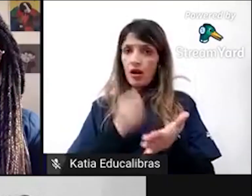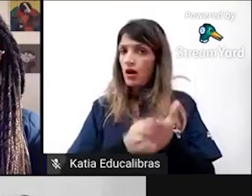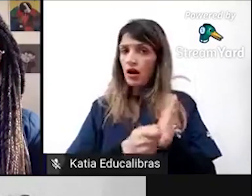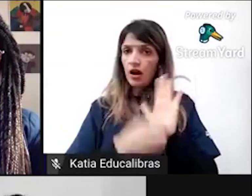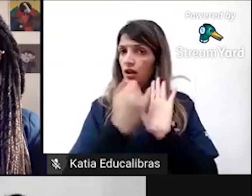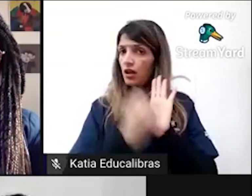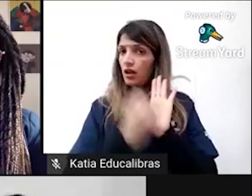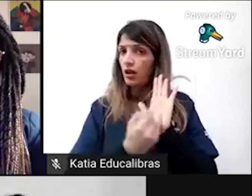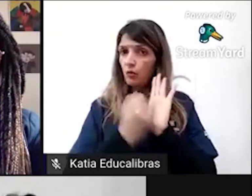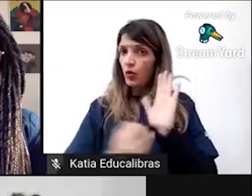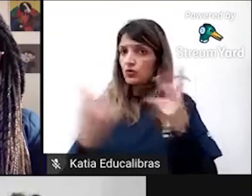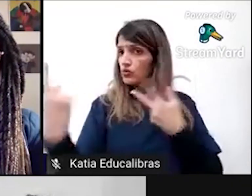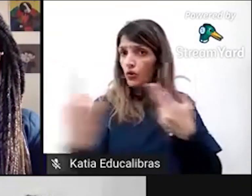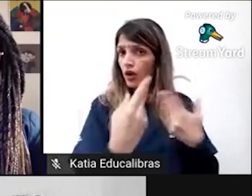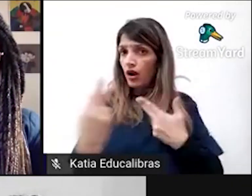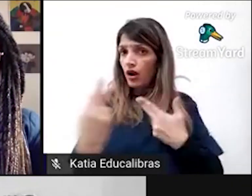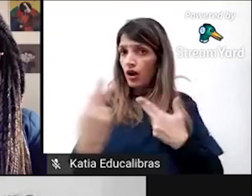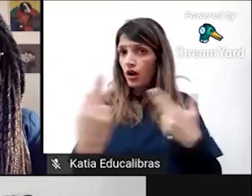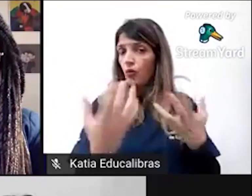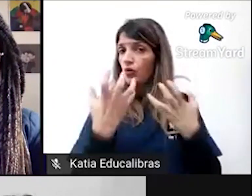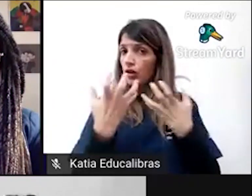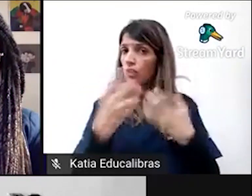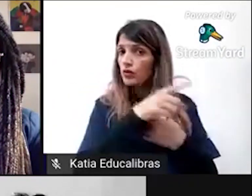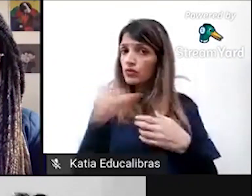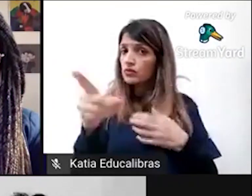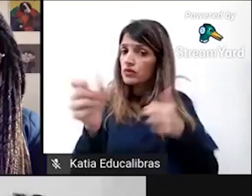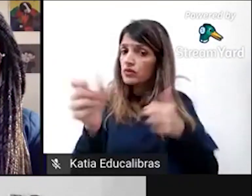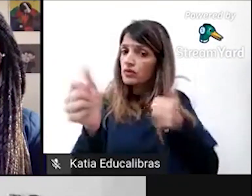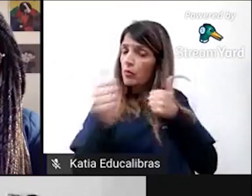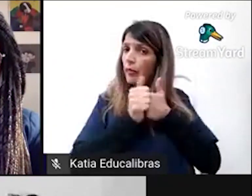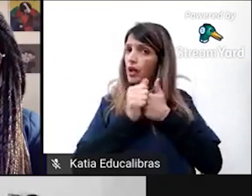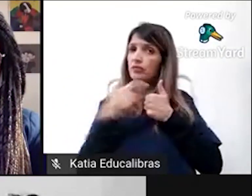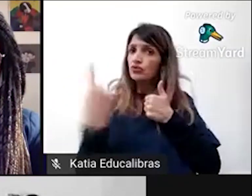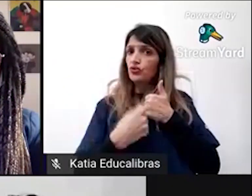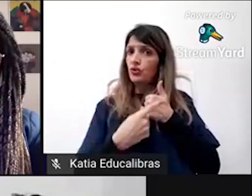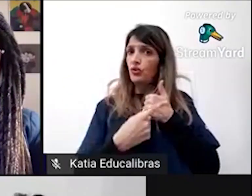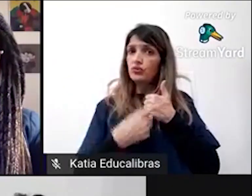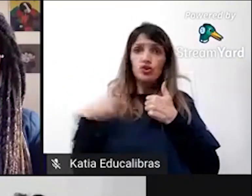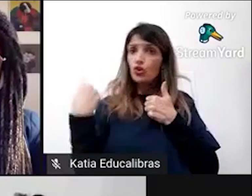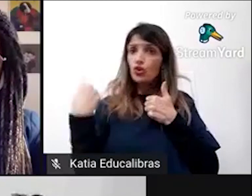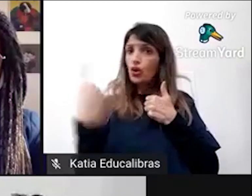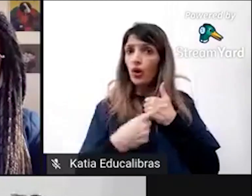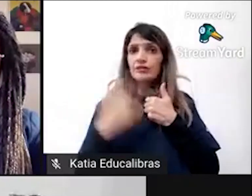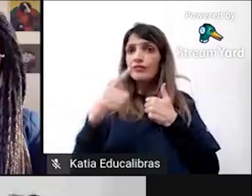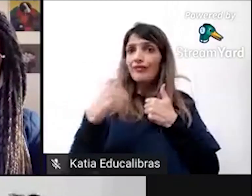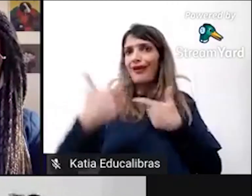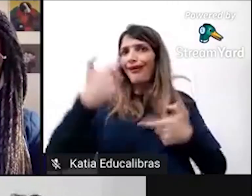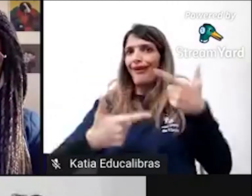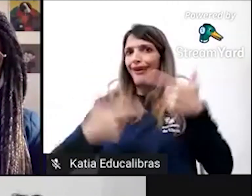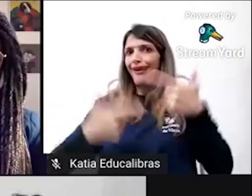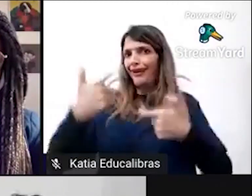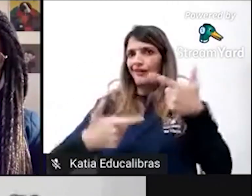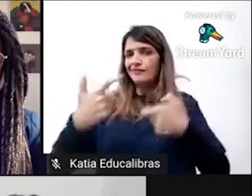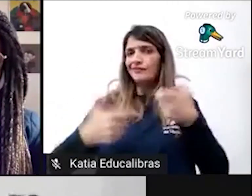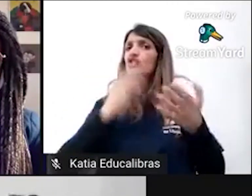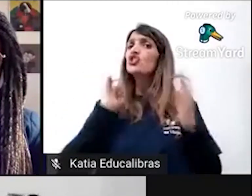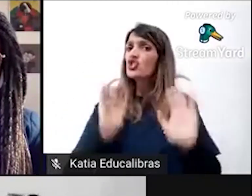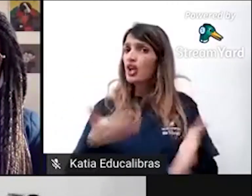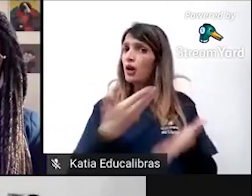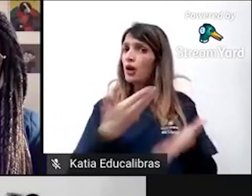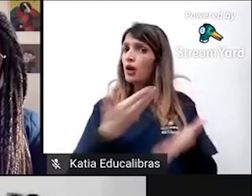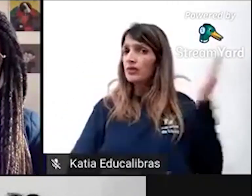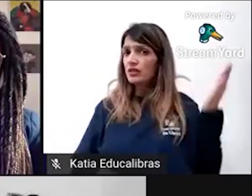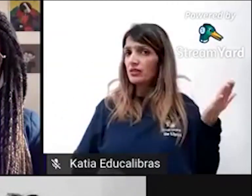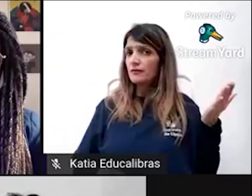que vocês se aproximem um pouco mais. A gente não está mais em guerra. Não está, mas perdemos. Perdemos. O que temos é